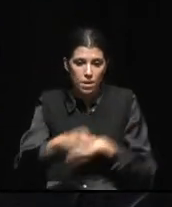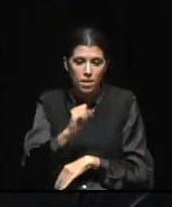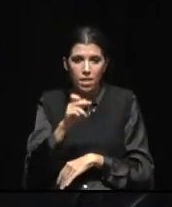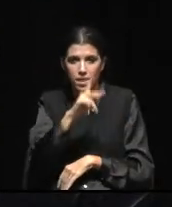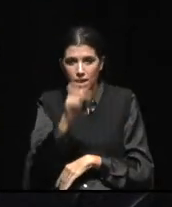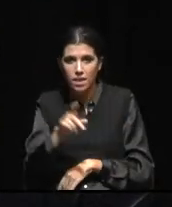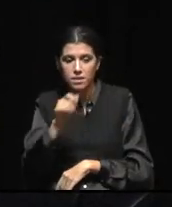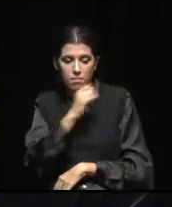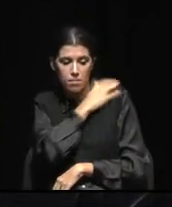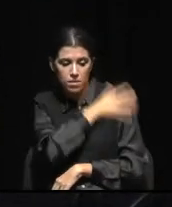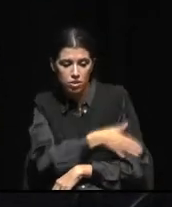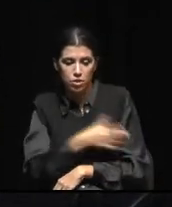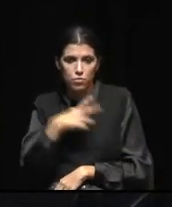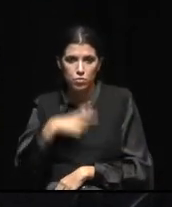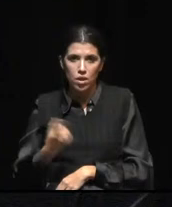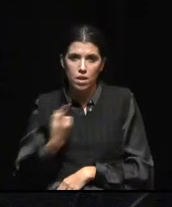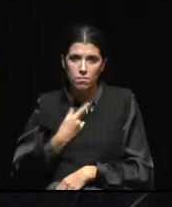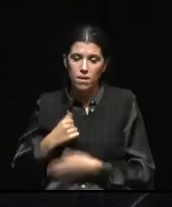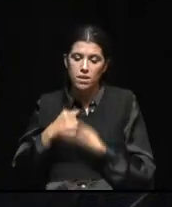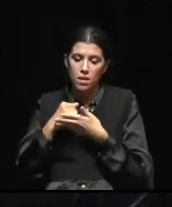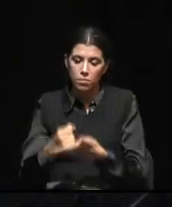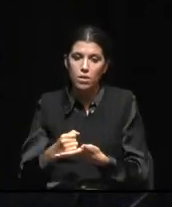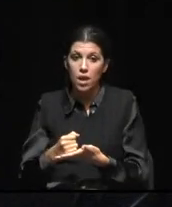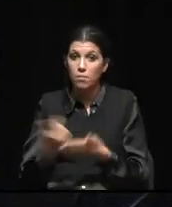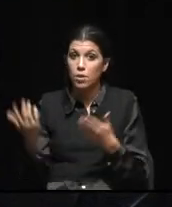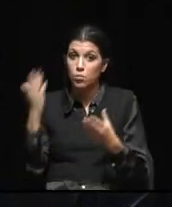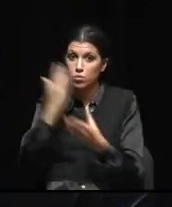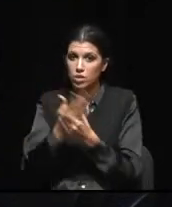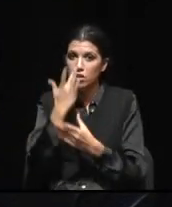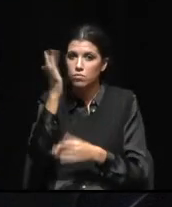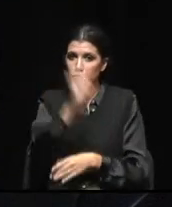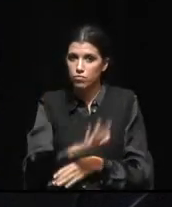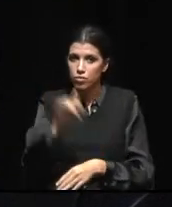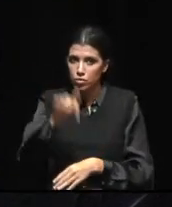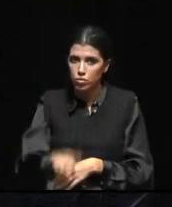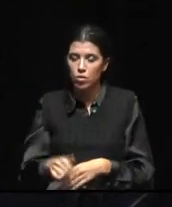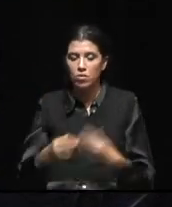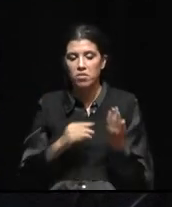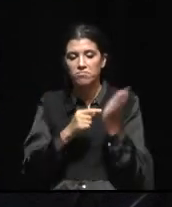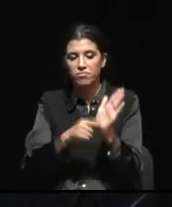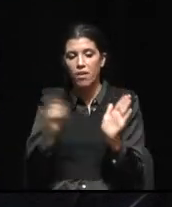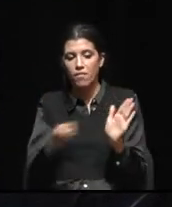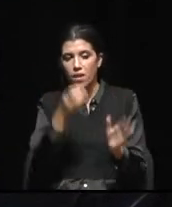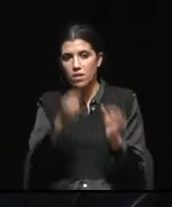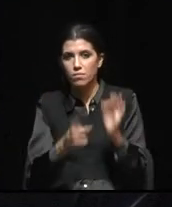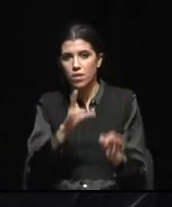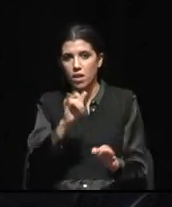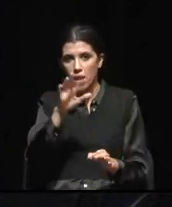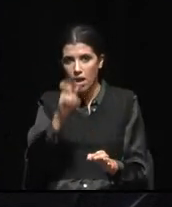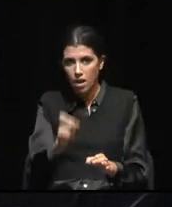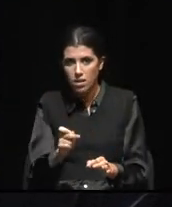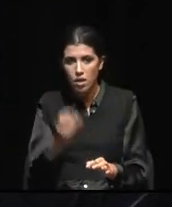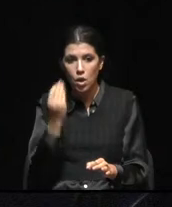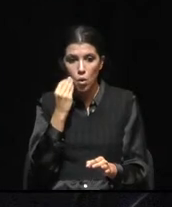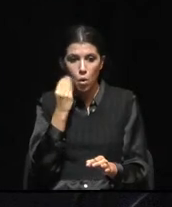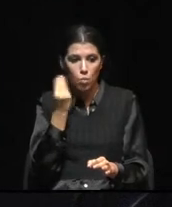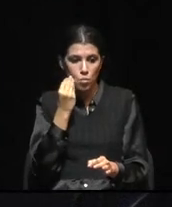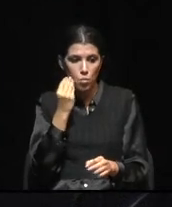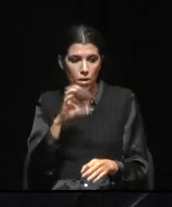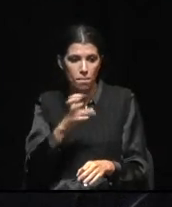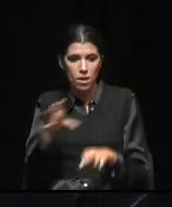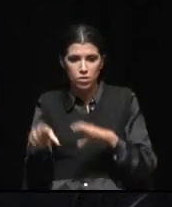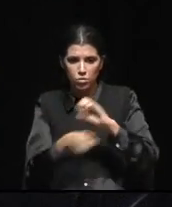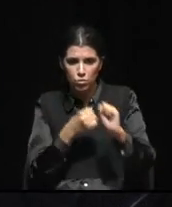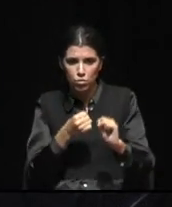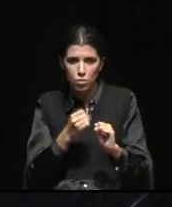devendo Por isso Portugal apoiar o processo movido pela África do Sul perante o tribunal de Aia eu não sei como é que se reconstrói um país depois